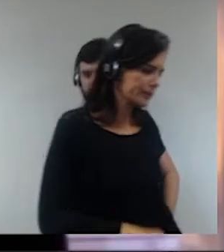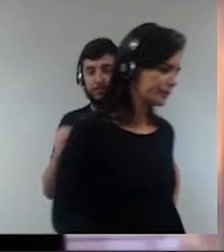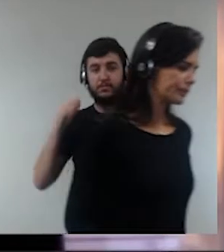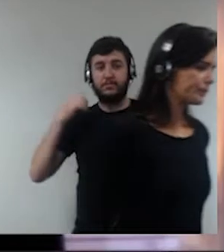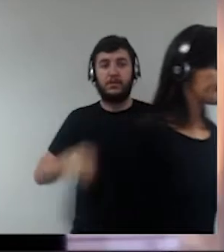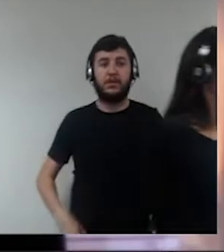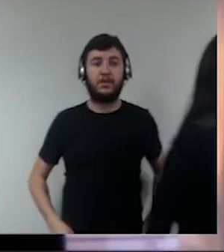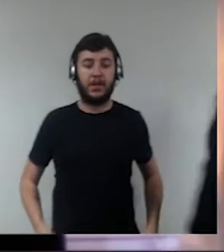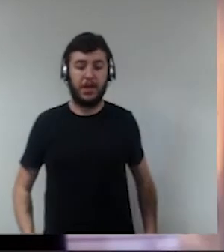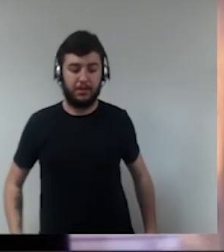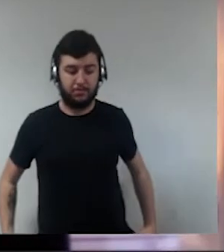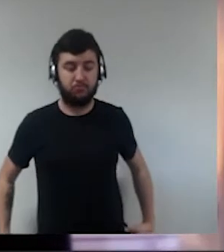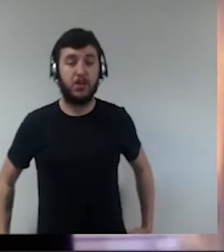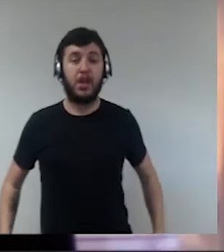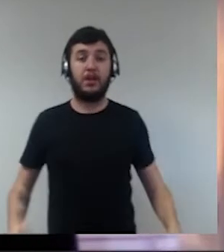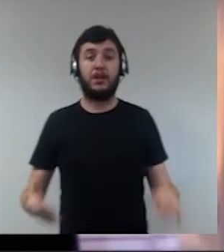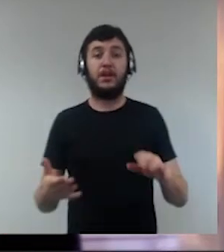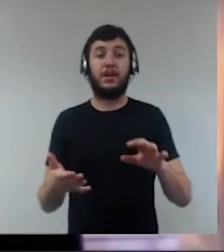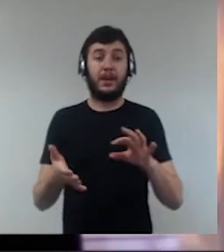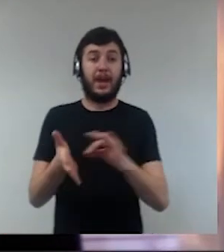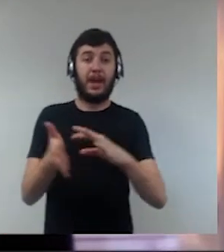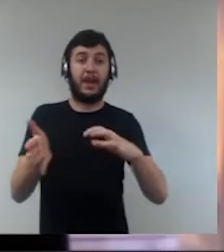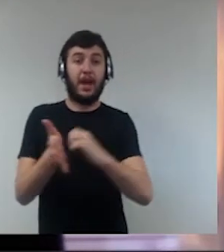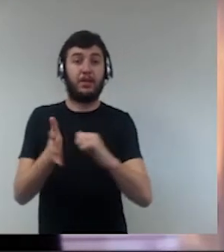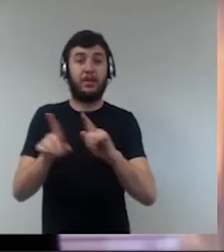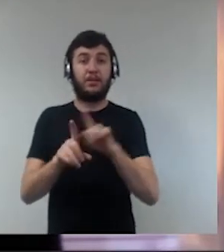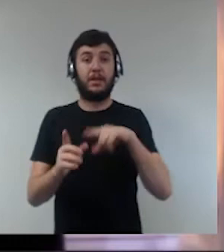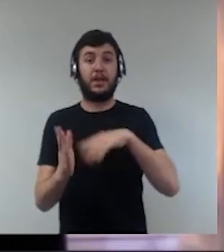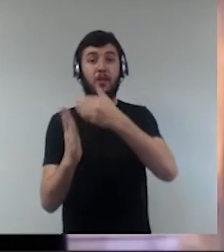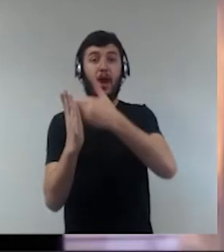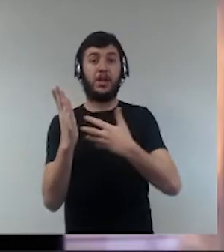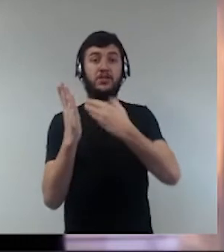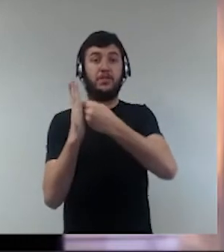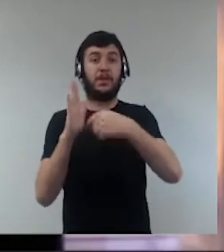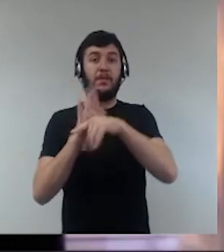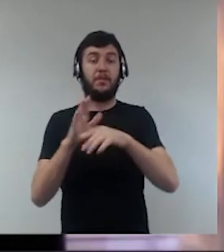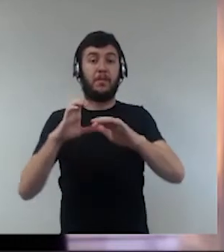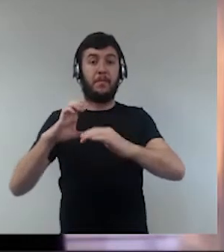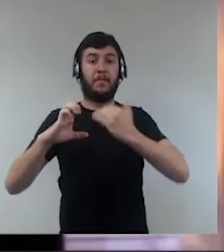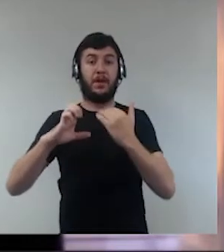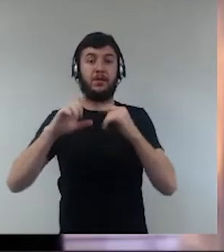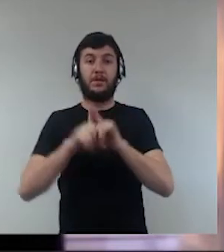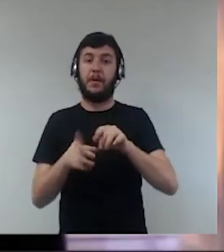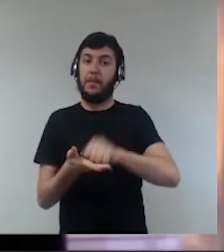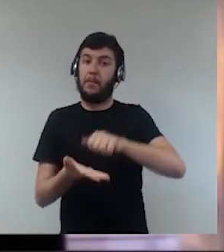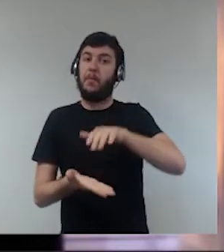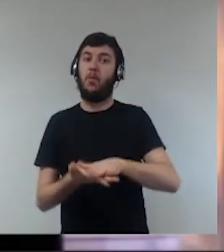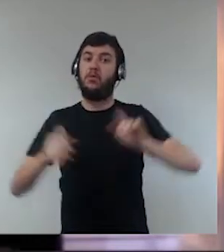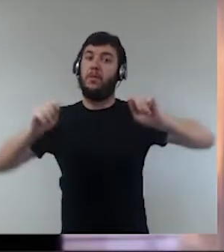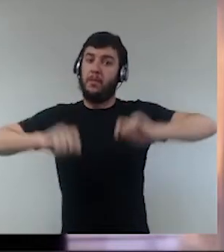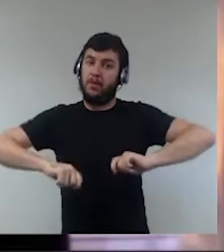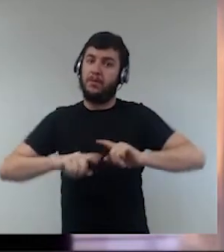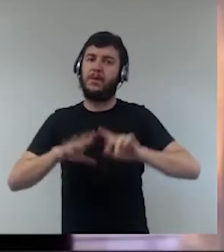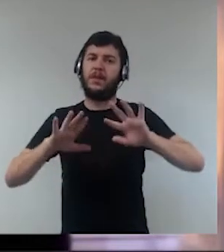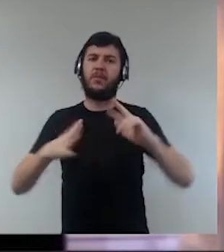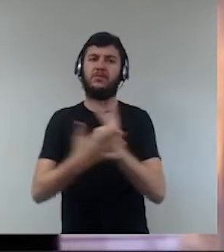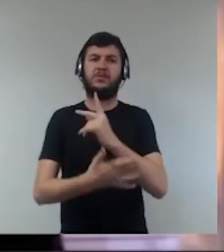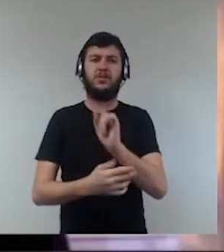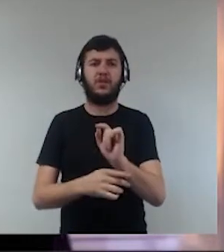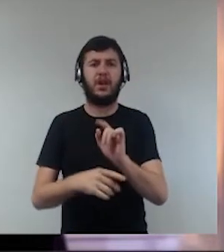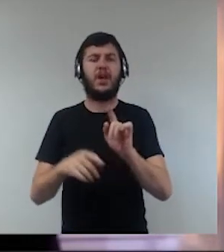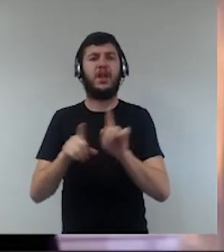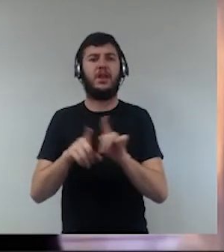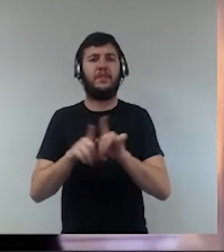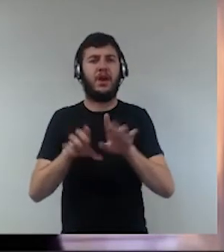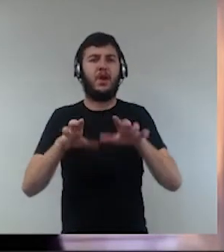receber a intimação por e-mail, sob pena de multa. Houve uma decisão nesse sentido, uma decisão famosa, ela rodou a internet, eu recebi por alguns